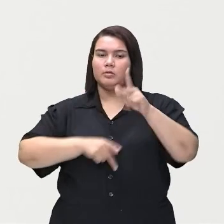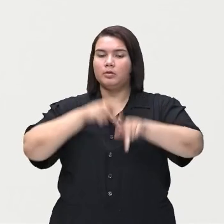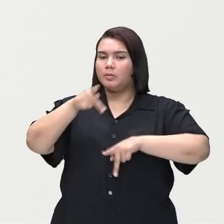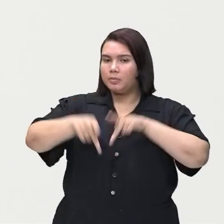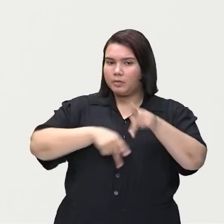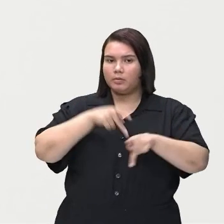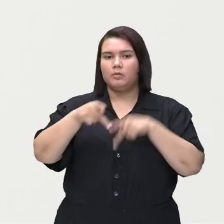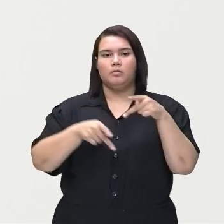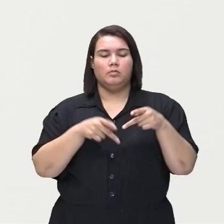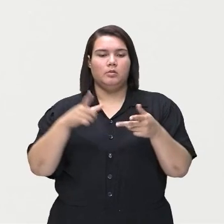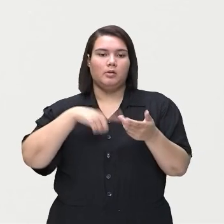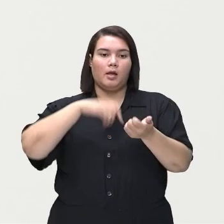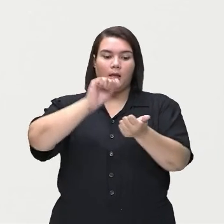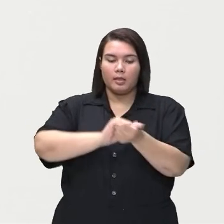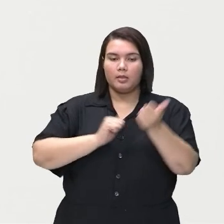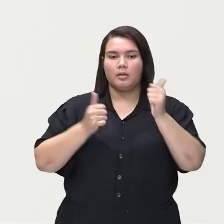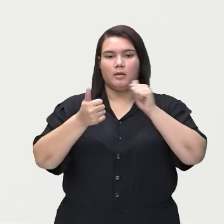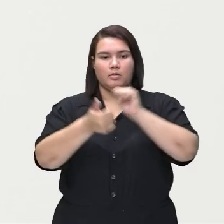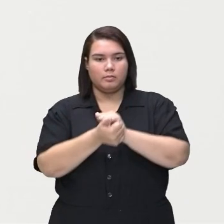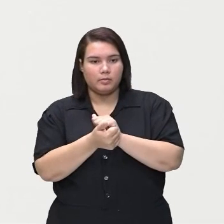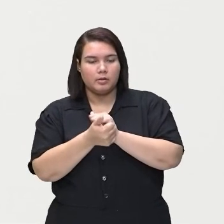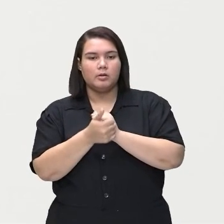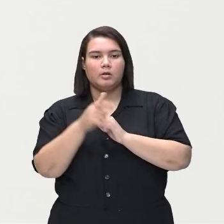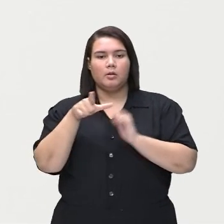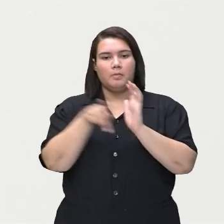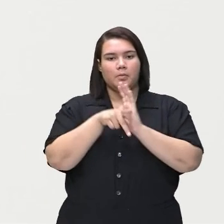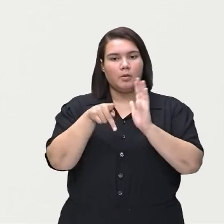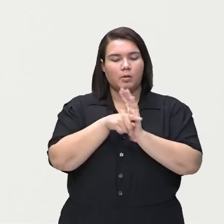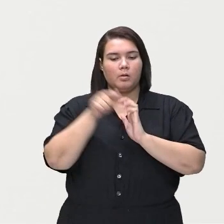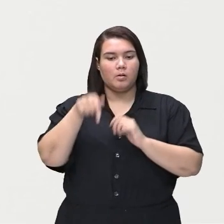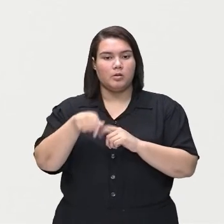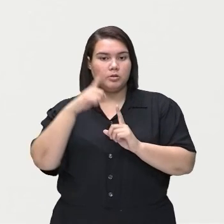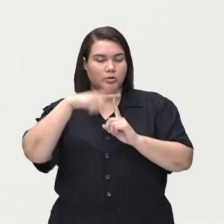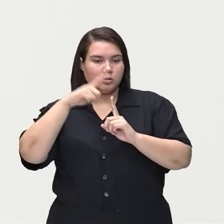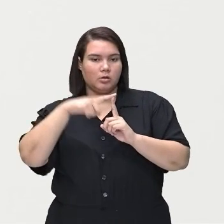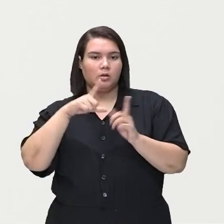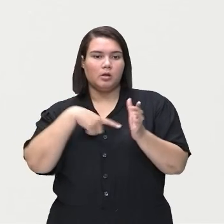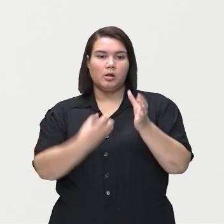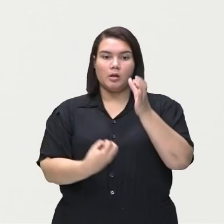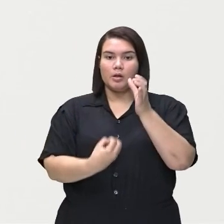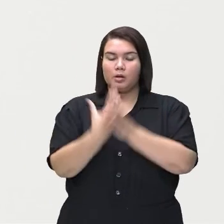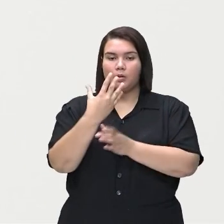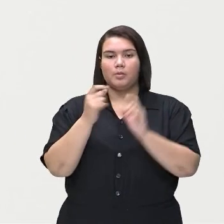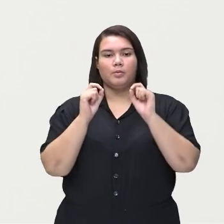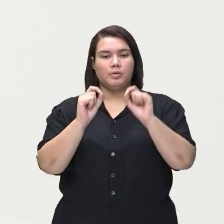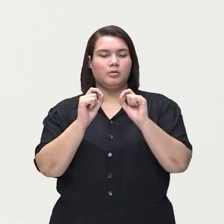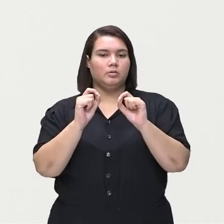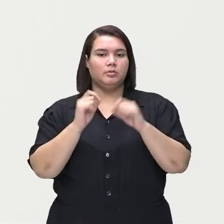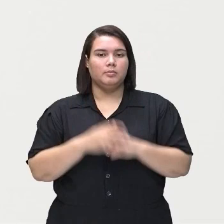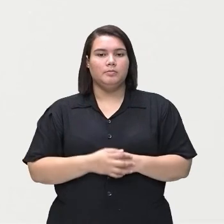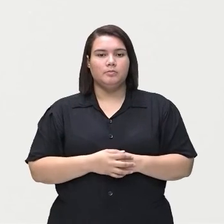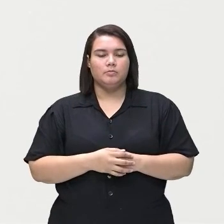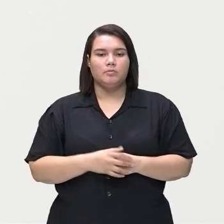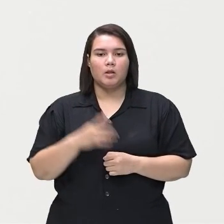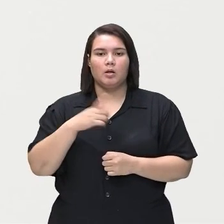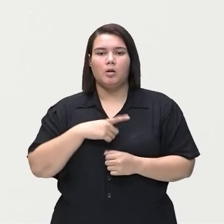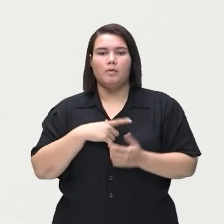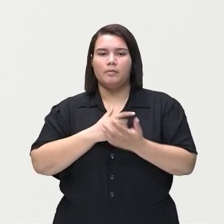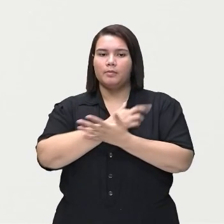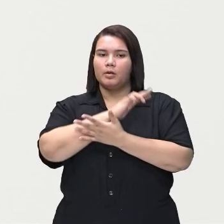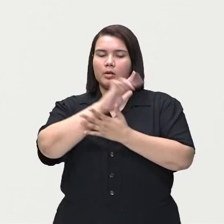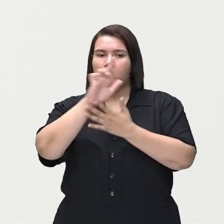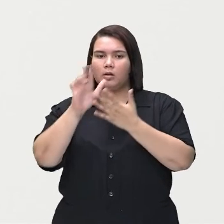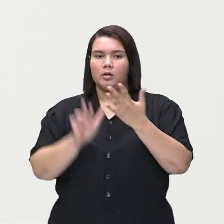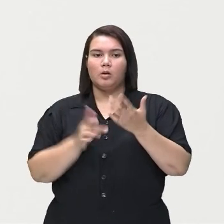que foram adaptando aí a língua latina e que foi dando origem a